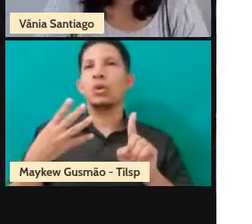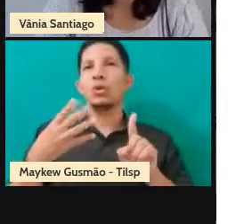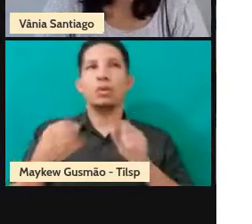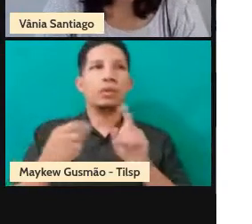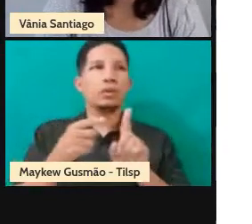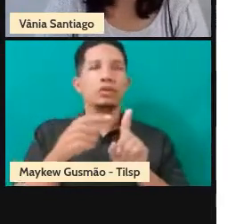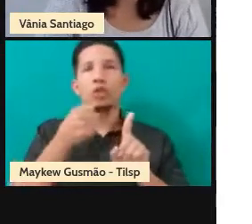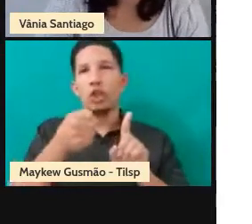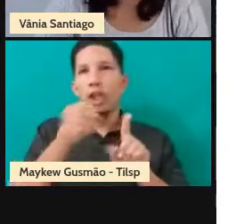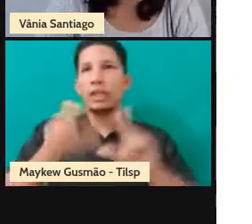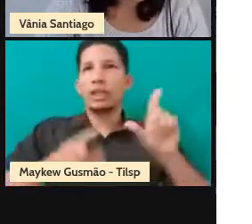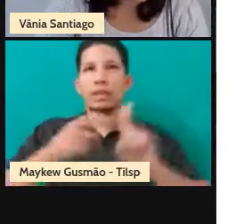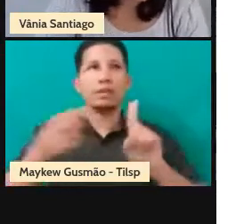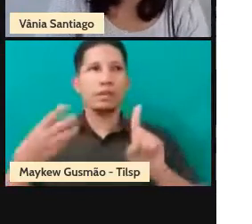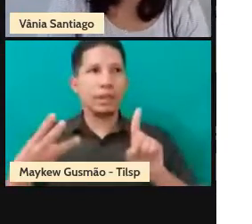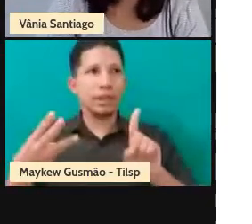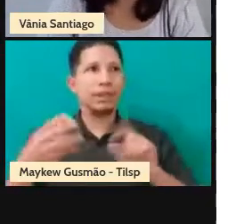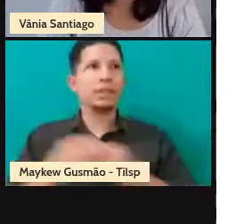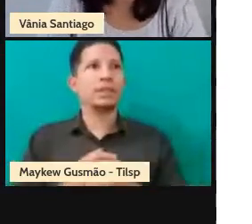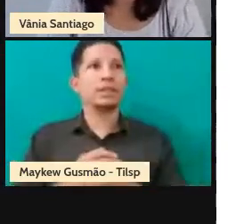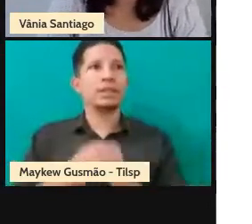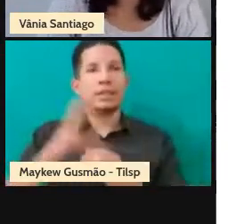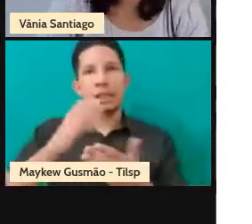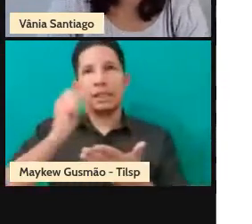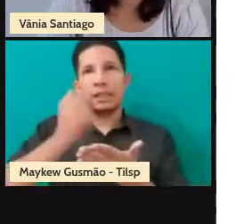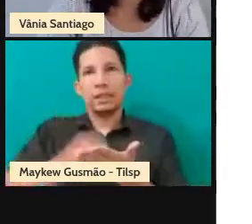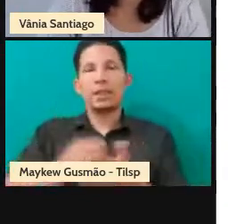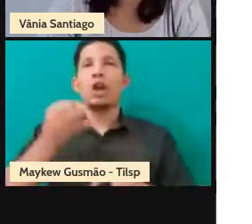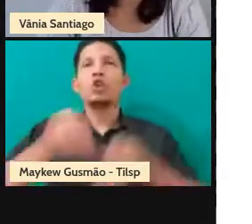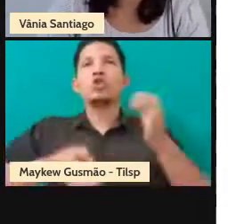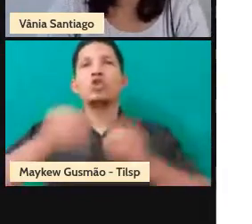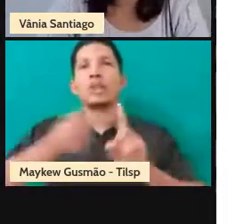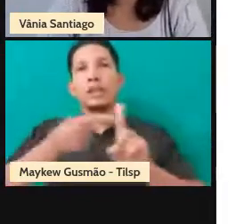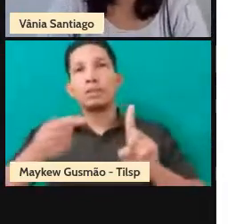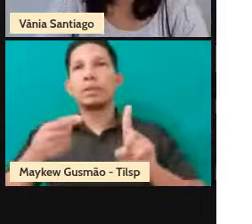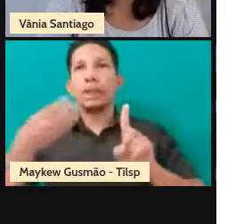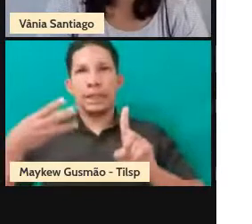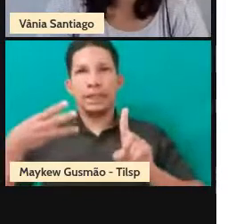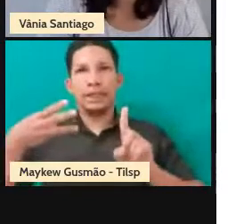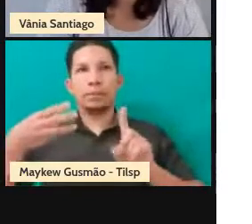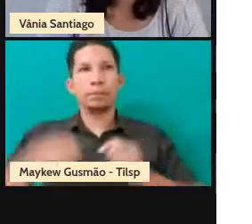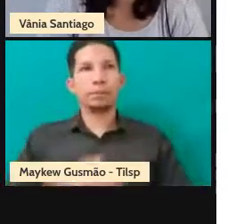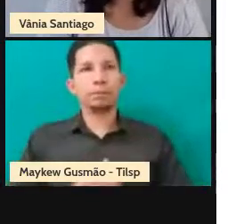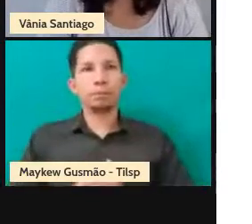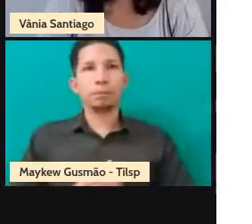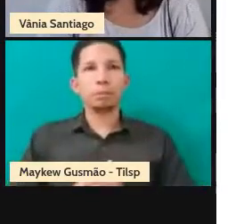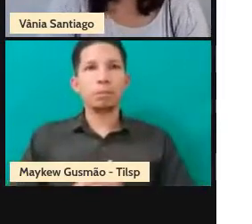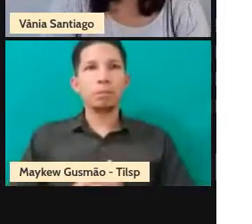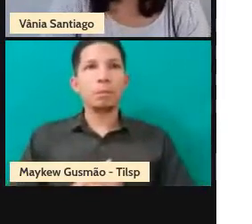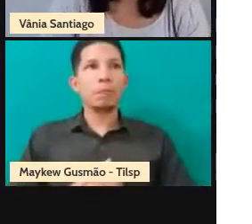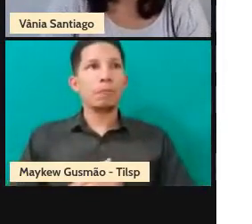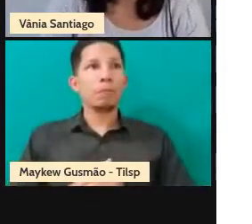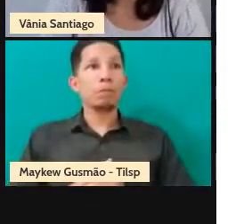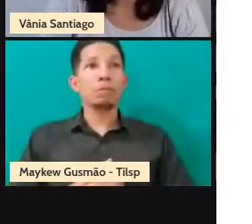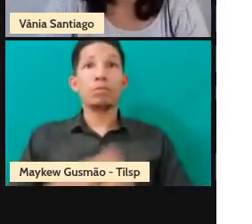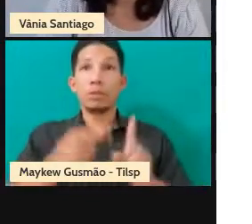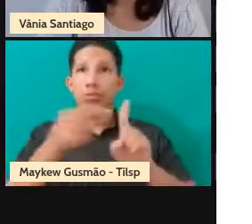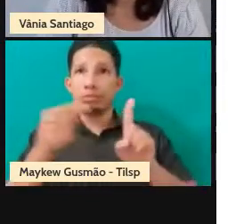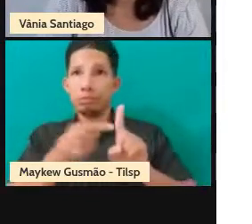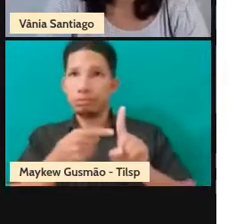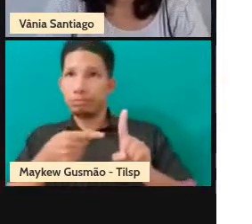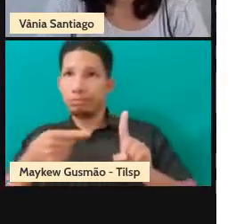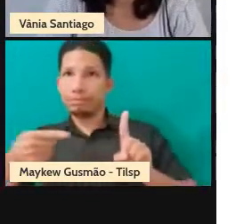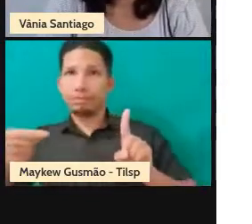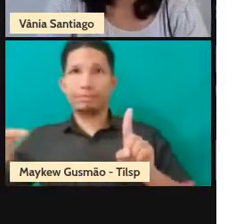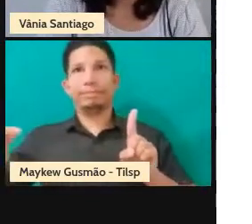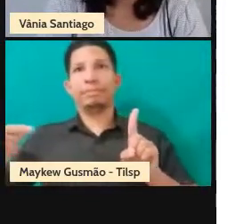jornalístico-televisiva, 3, teses e dissertações, e esfera jurídica, 3. Então, a gente vê aqui uma quantidade enorme de trabalhos